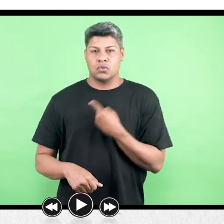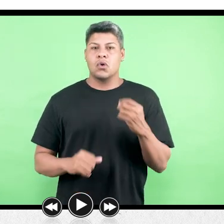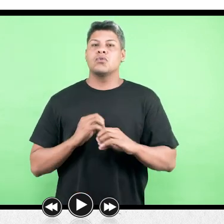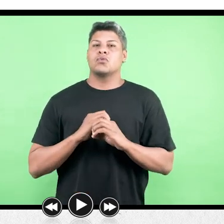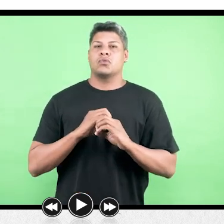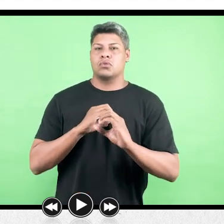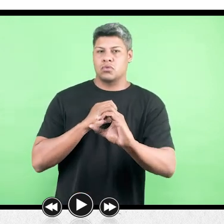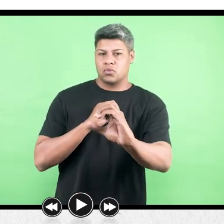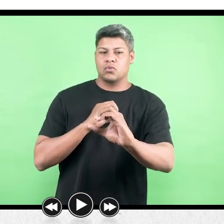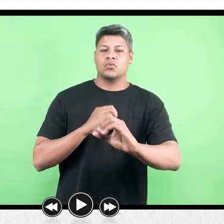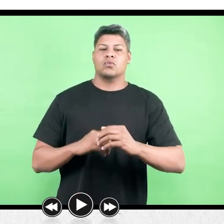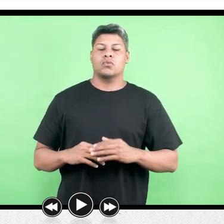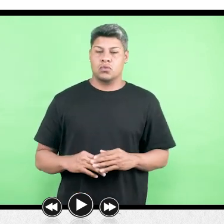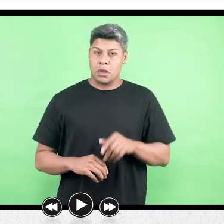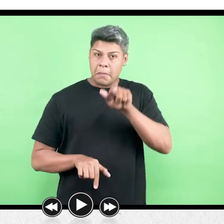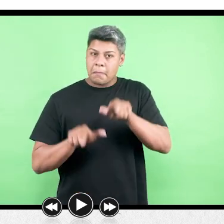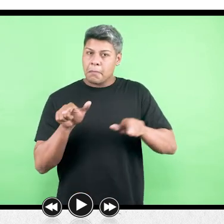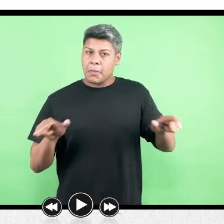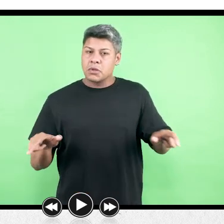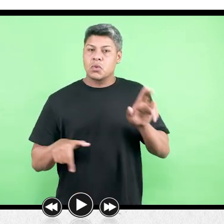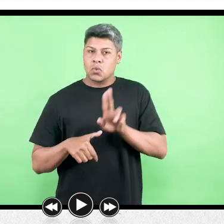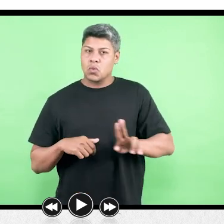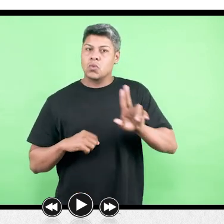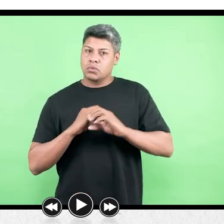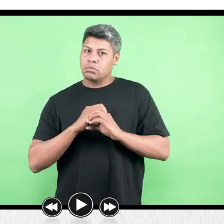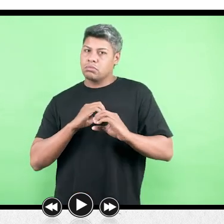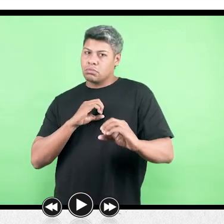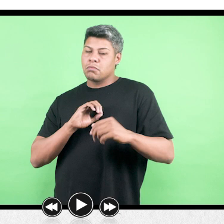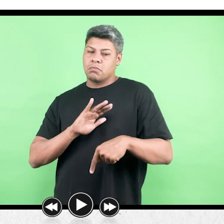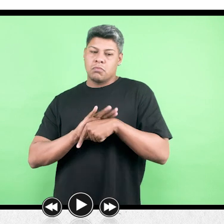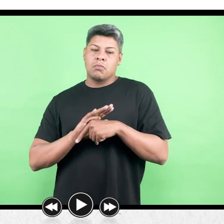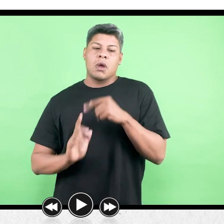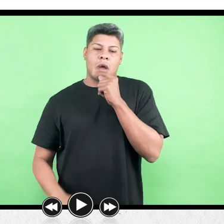esgotos. Os usuários do saneamento básico são usuários